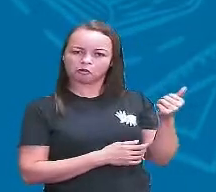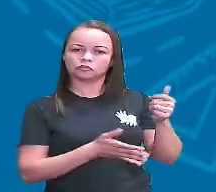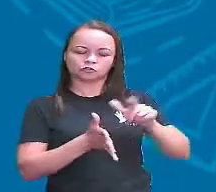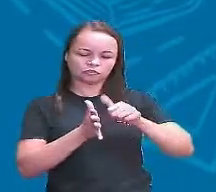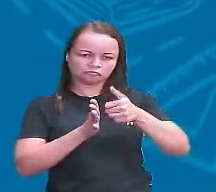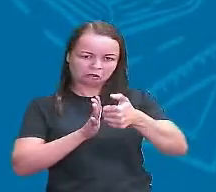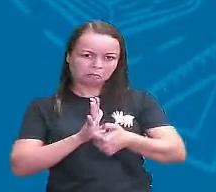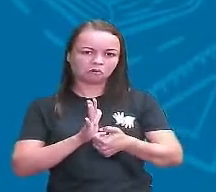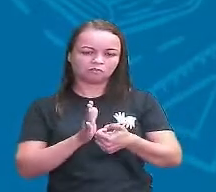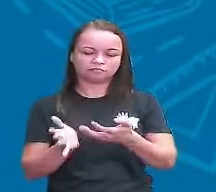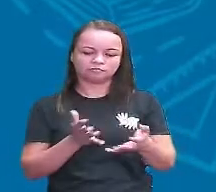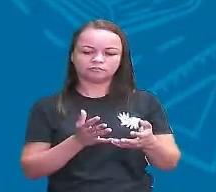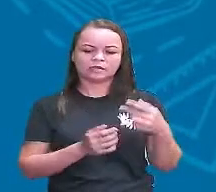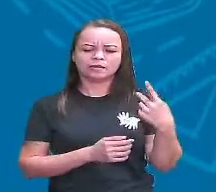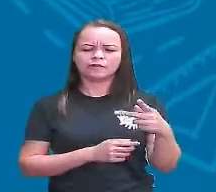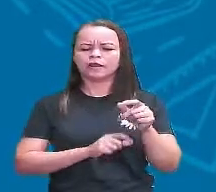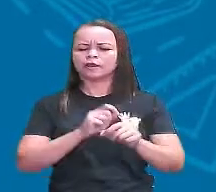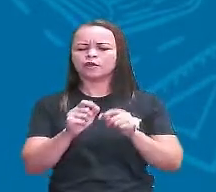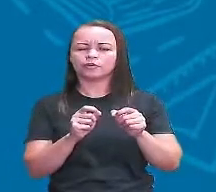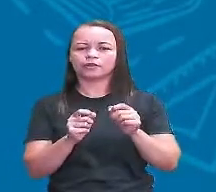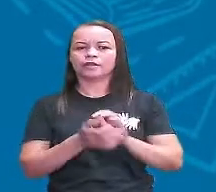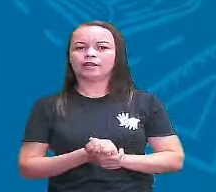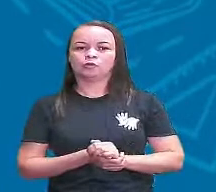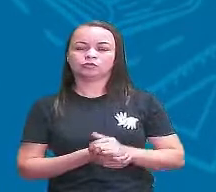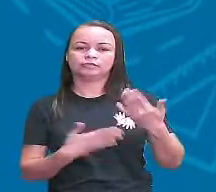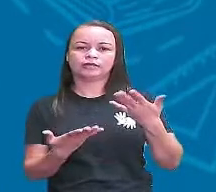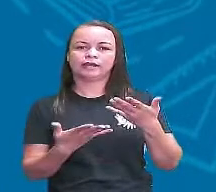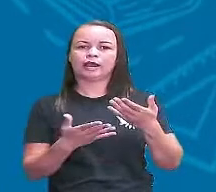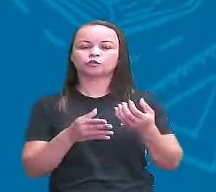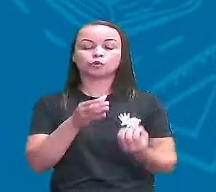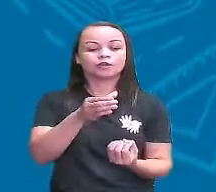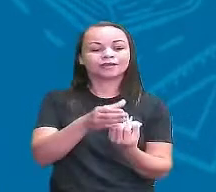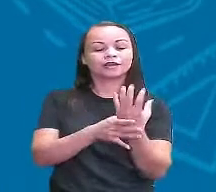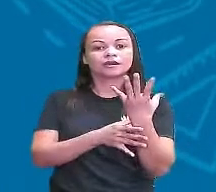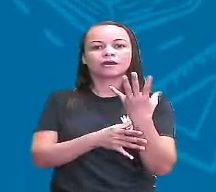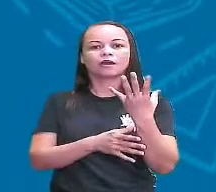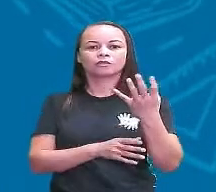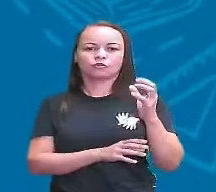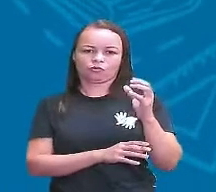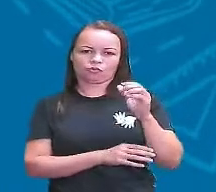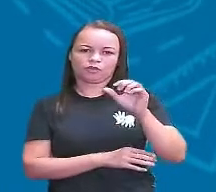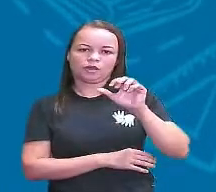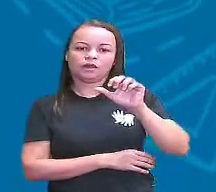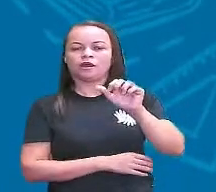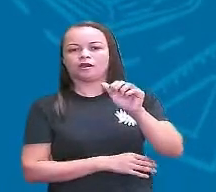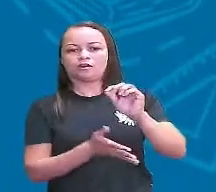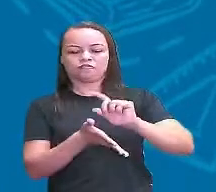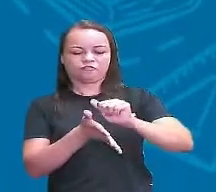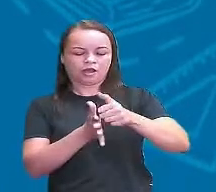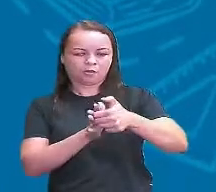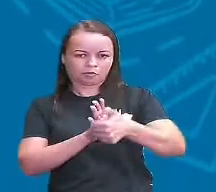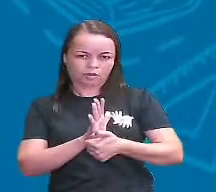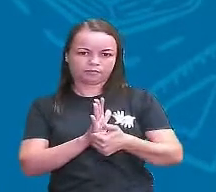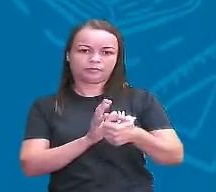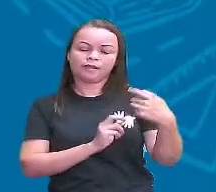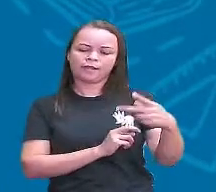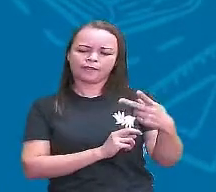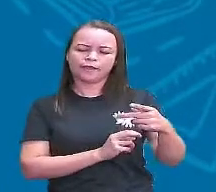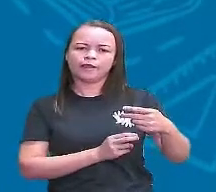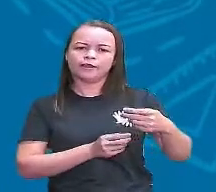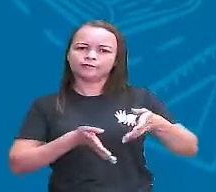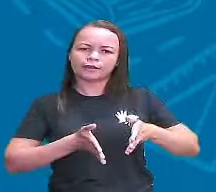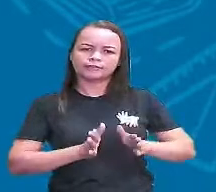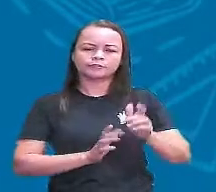né? Esopo, ele é considerado o pai da fábula. Esopo, ele foi um fabulista grego, tá? Que